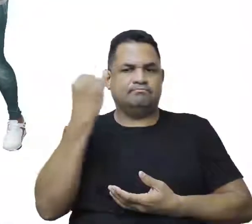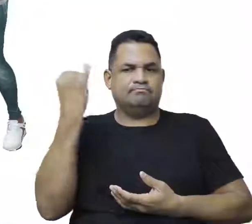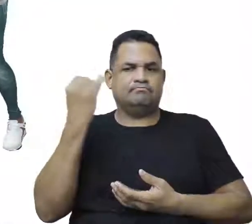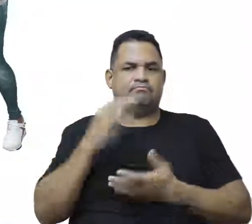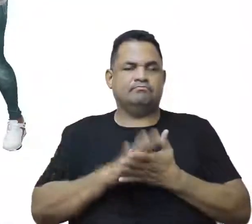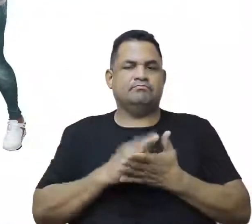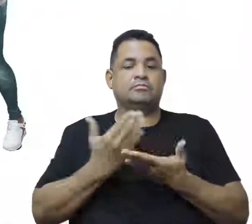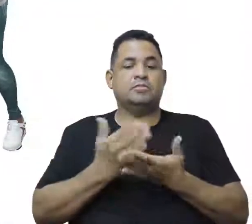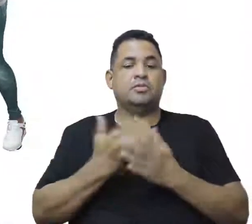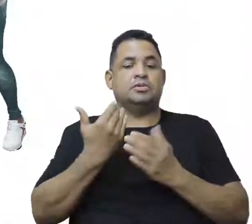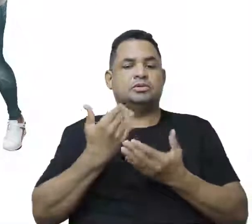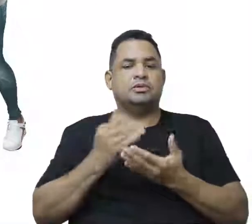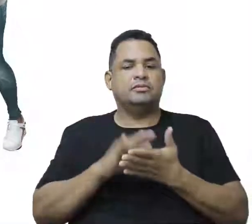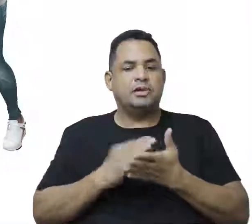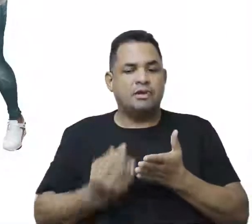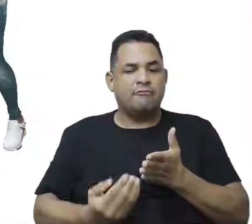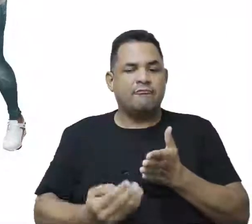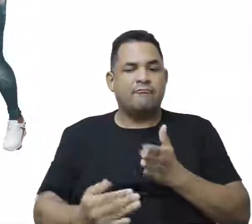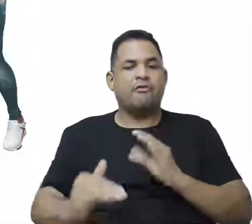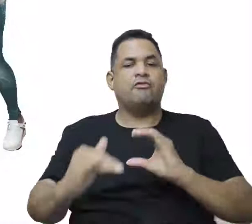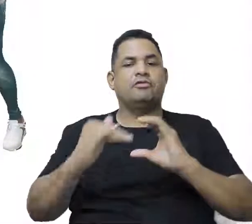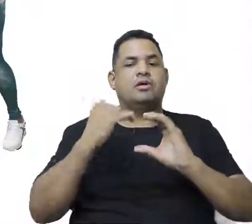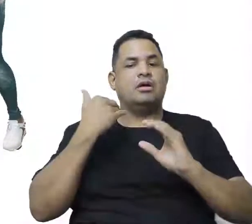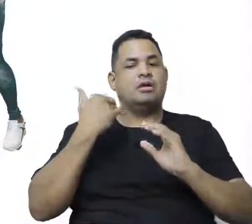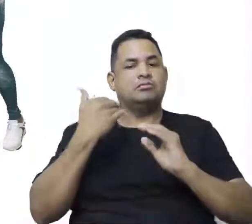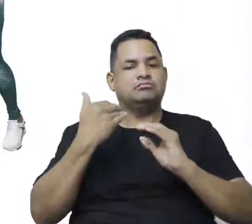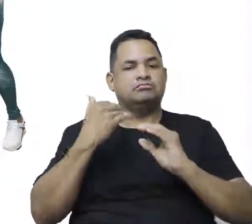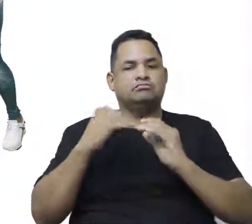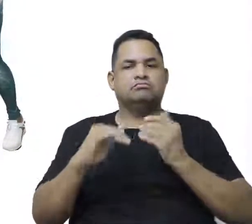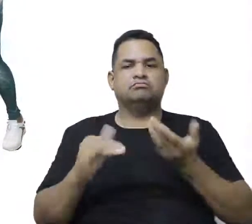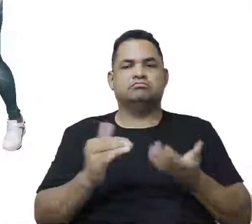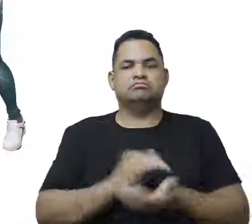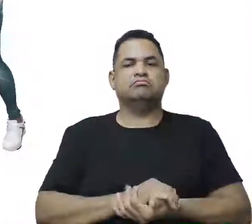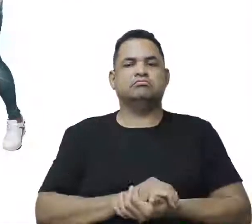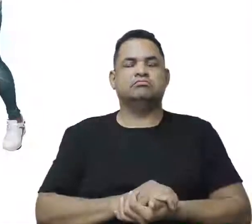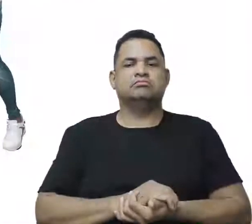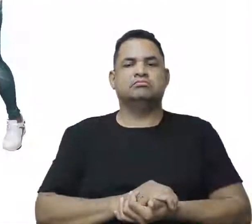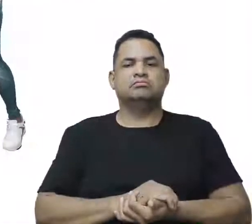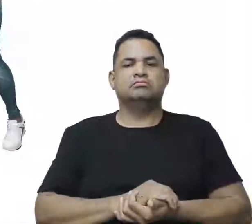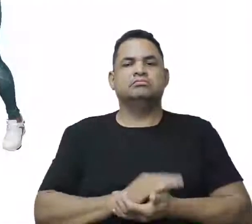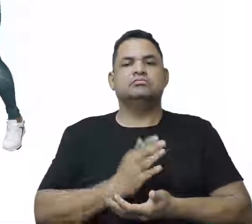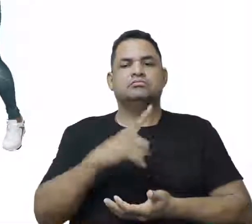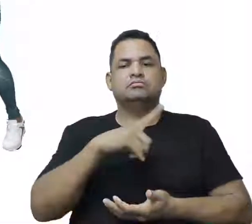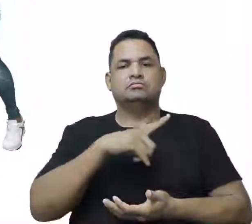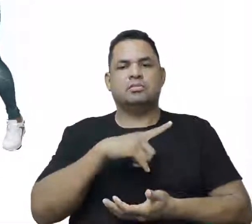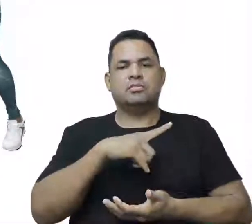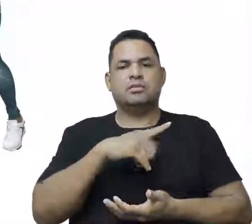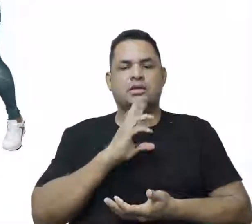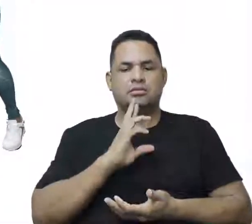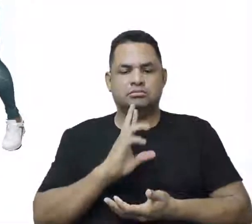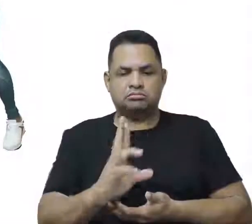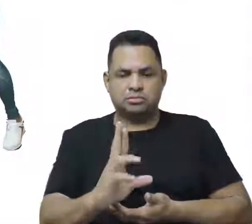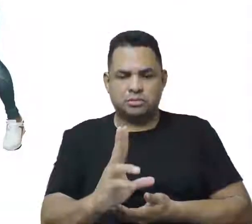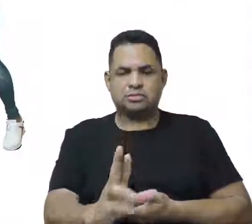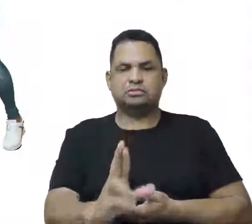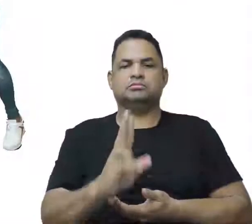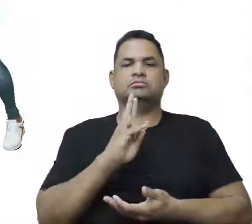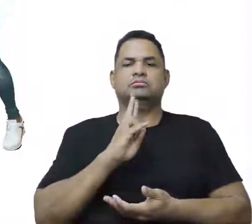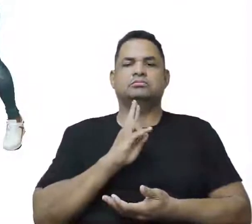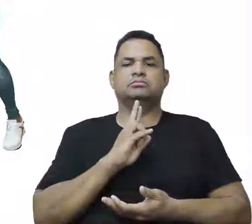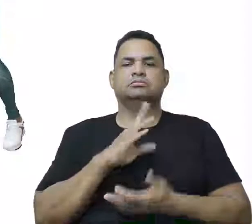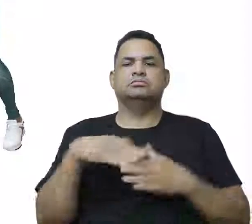me dar a devolutiva do que eu quero. Se seja positivo ou seja negativo. Mas vai ter essa ligação quando eu menciono o